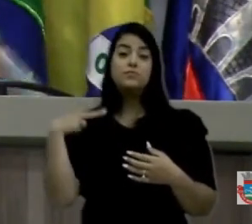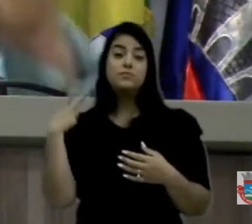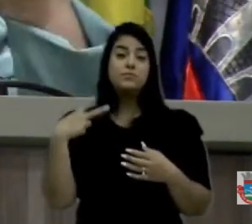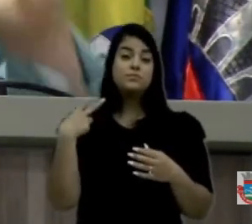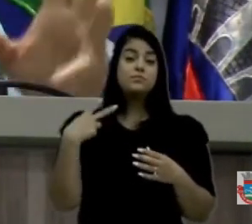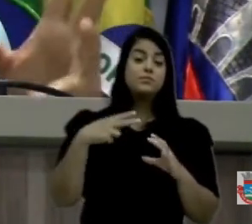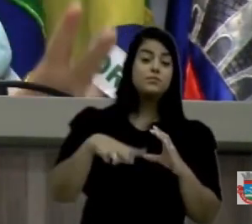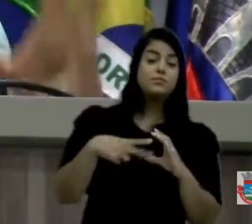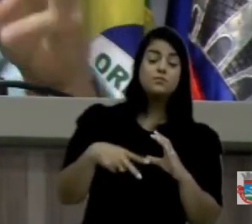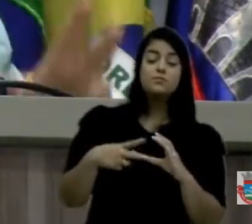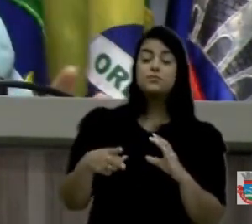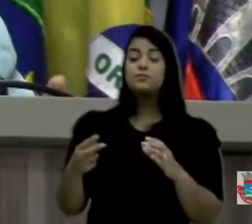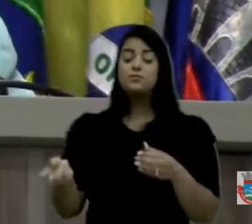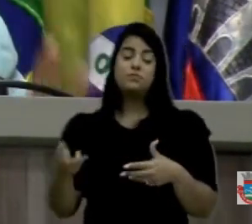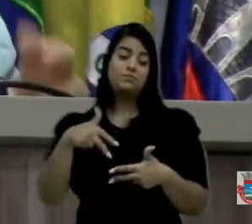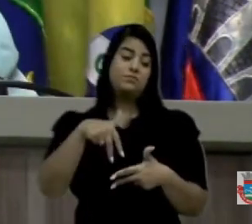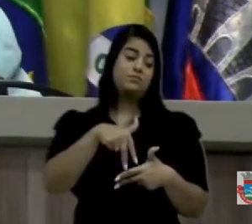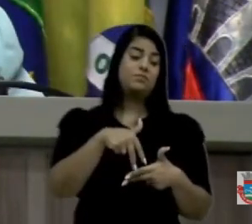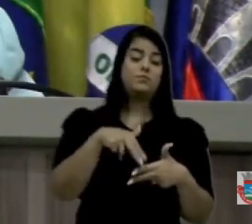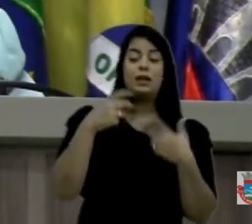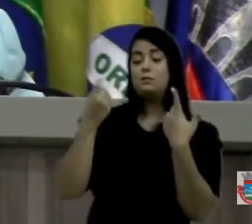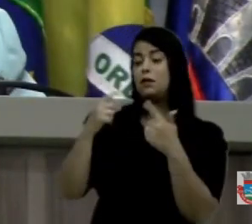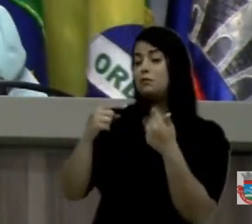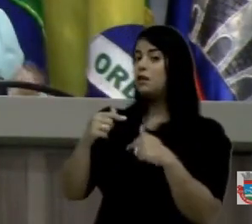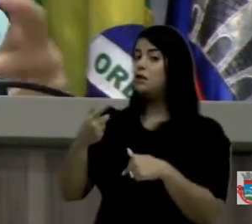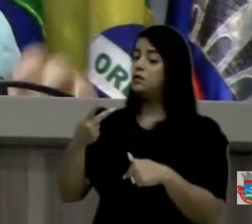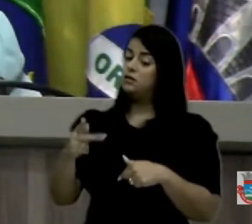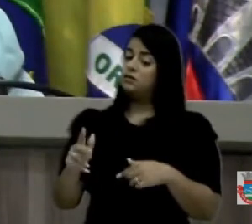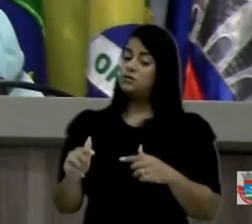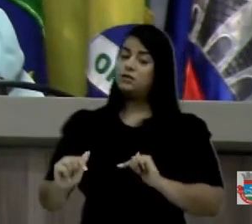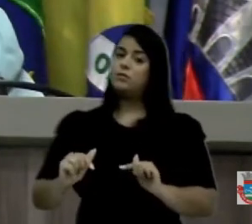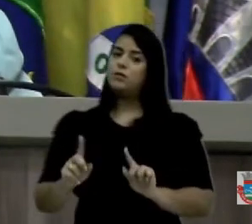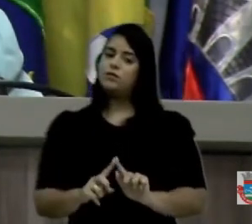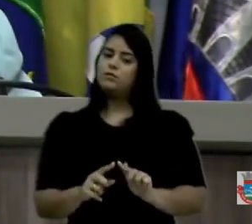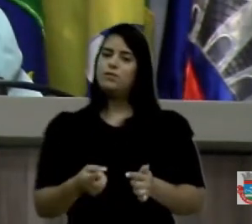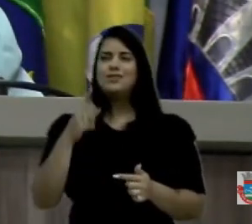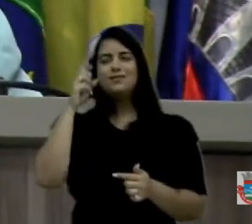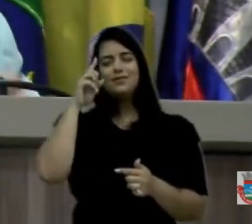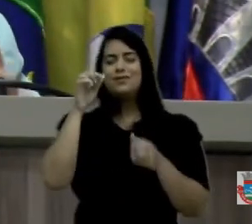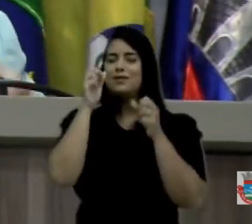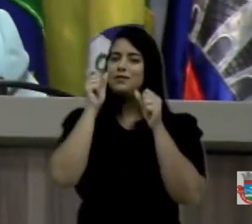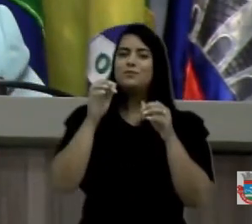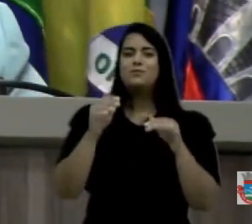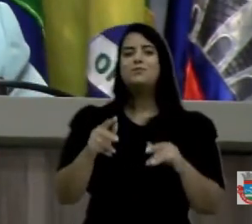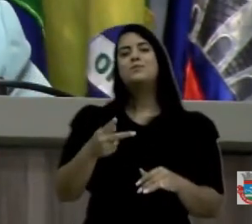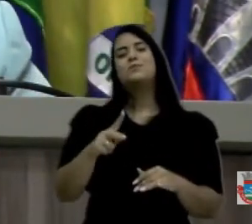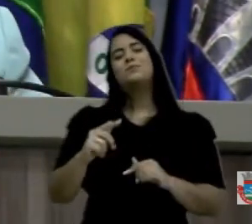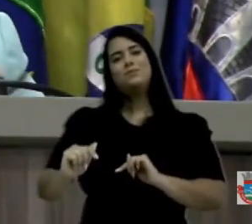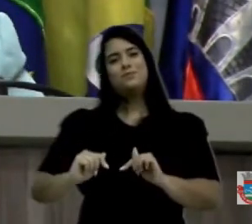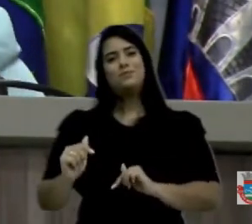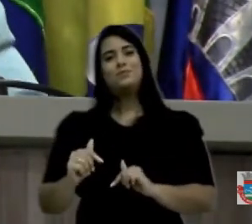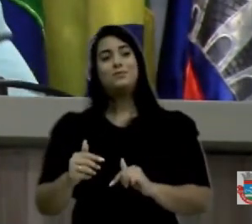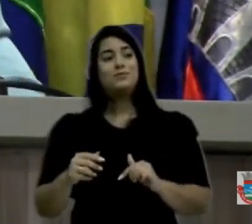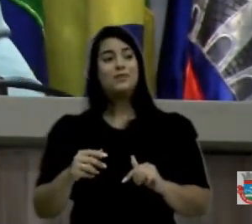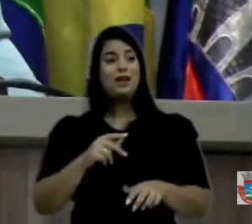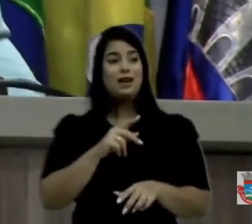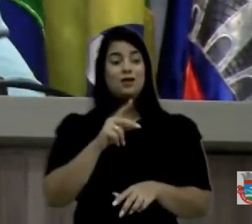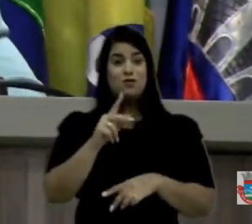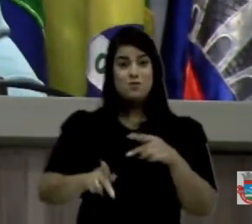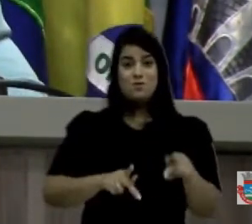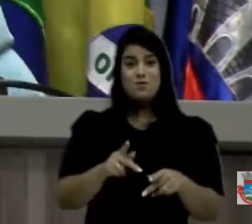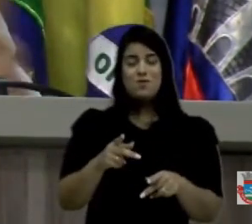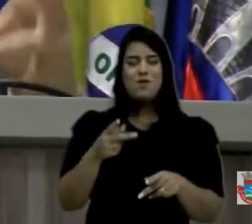capacita você Paulo Renato toda sua equipe para que possa fazer o melhor e as pessoas vê essa é a melhor